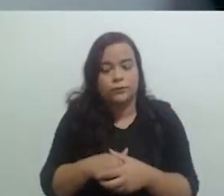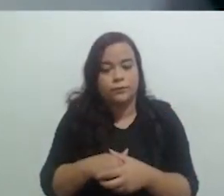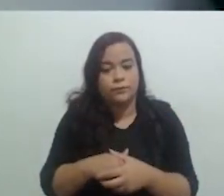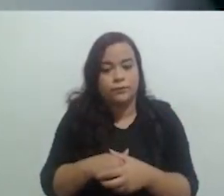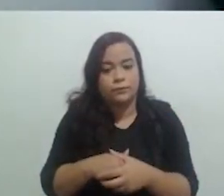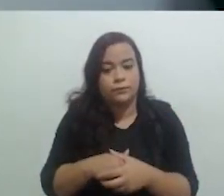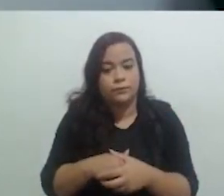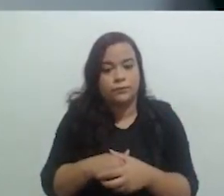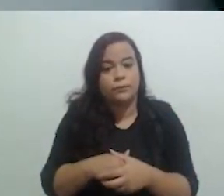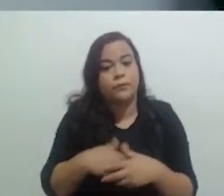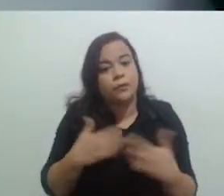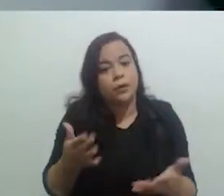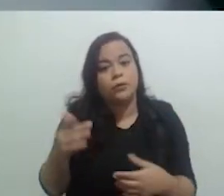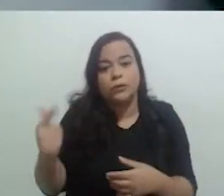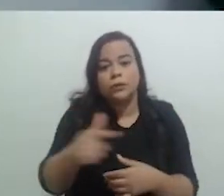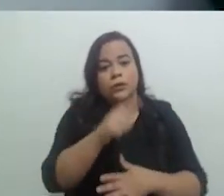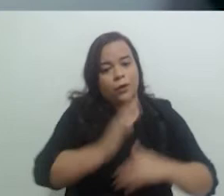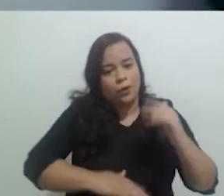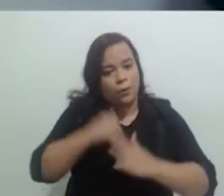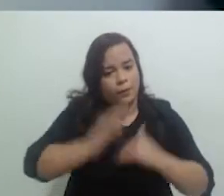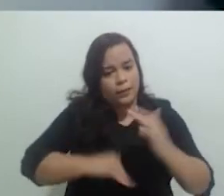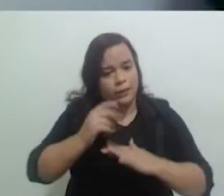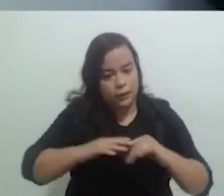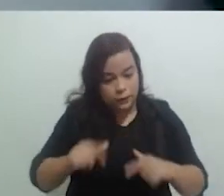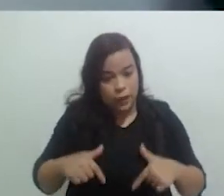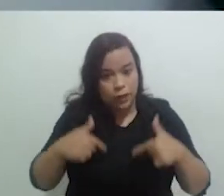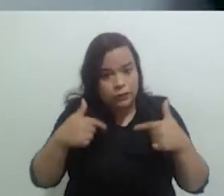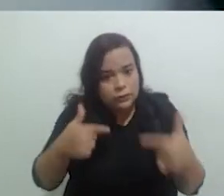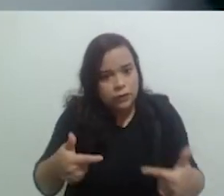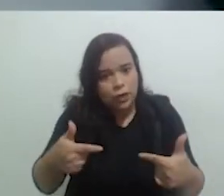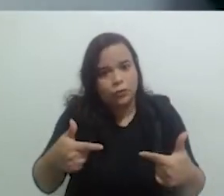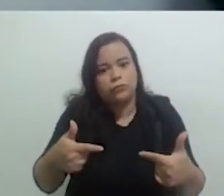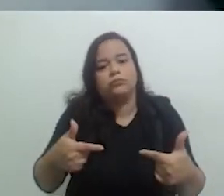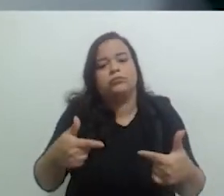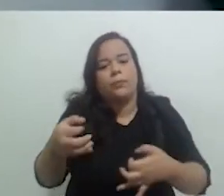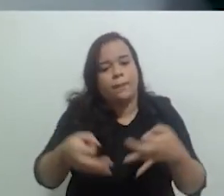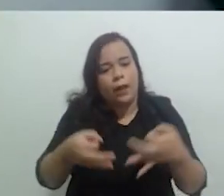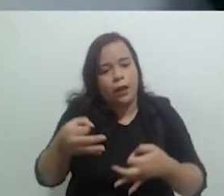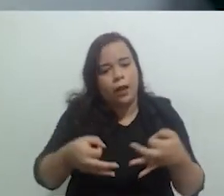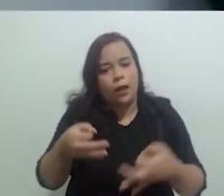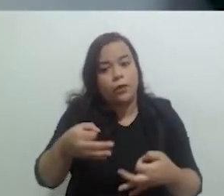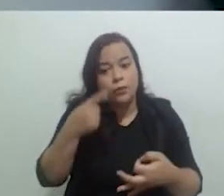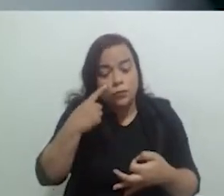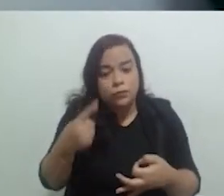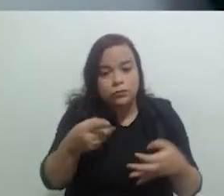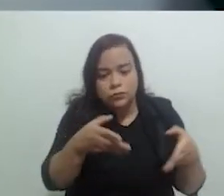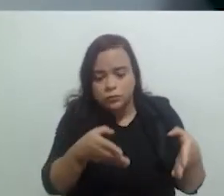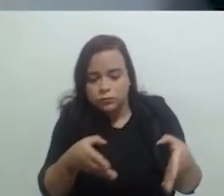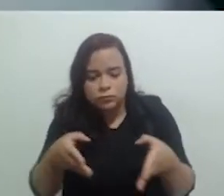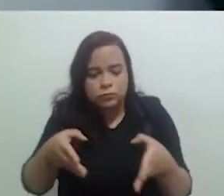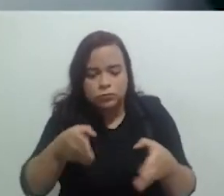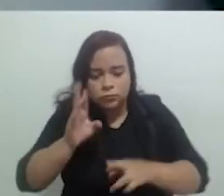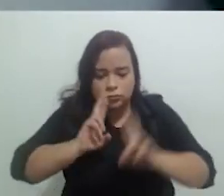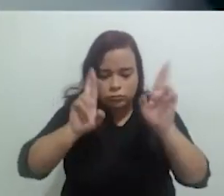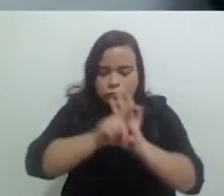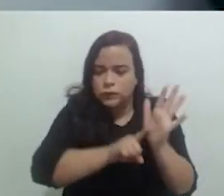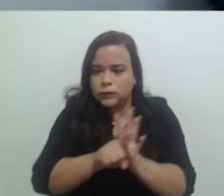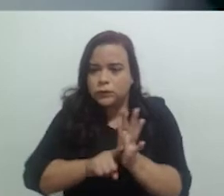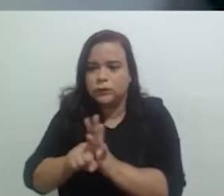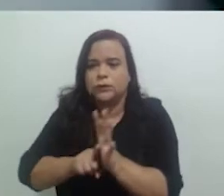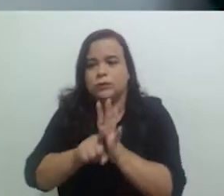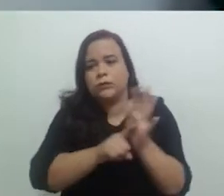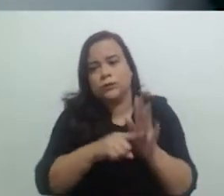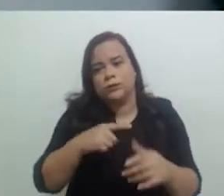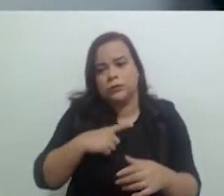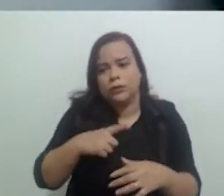para conduzir a investigação, e por que terá para autorizar compartilhamento de investigação sobre o